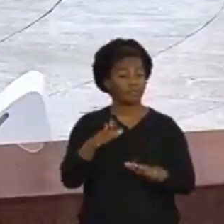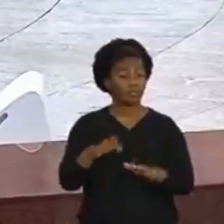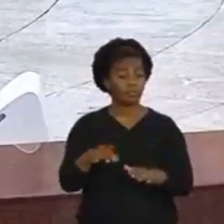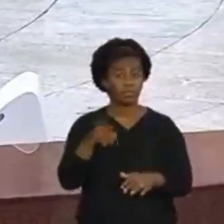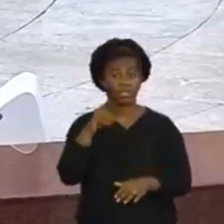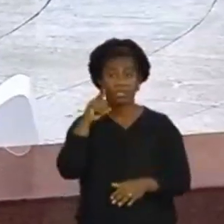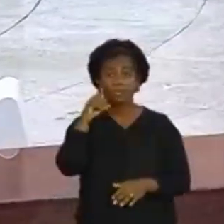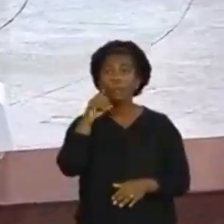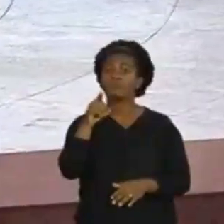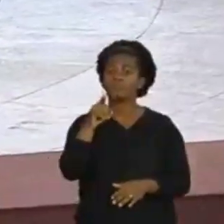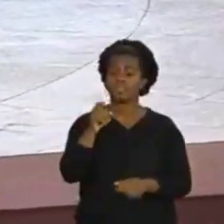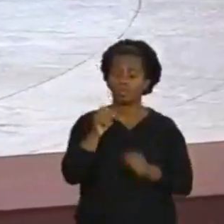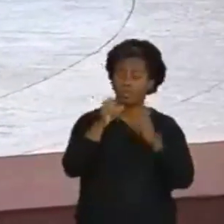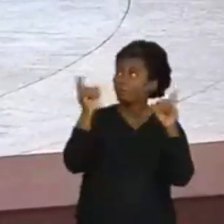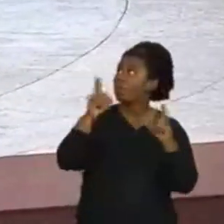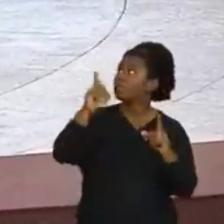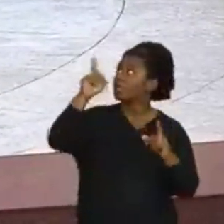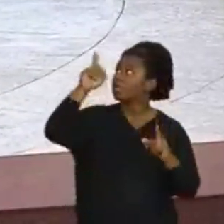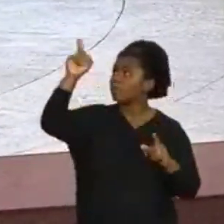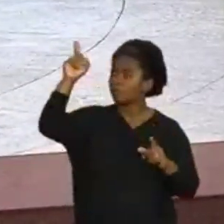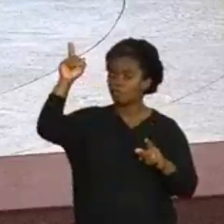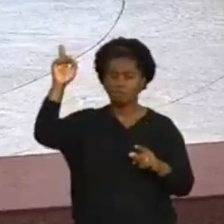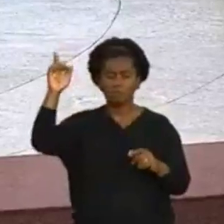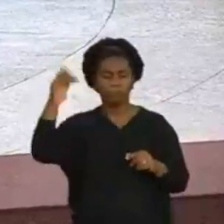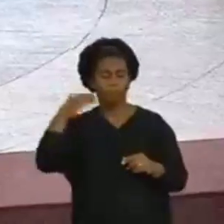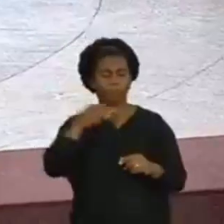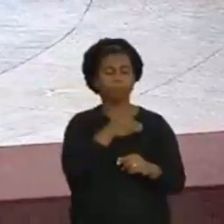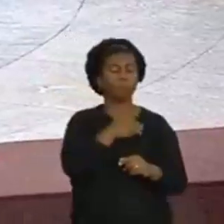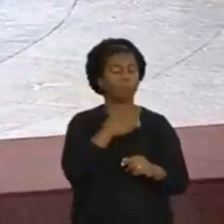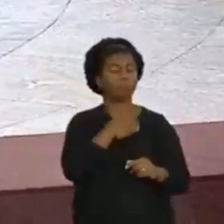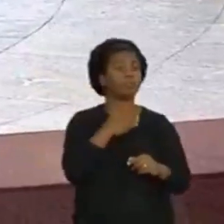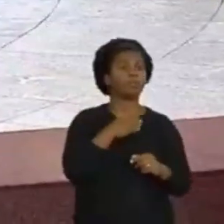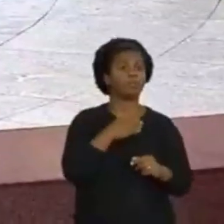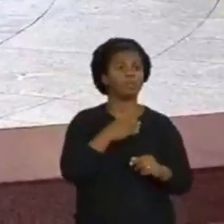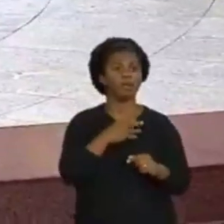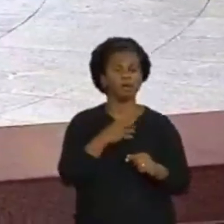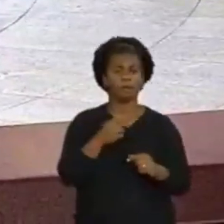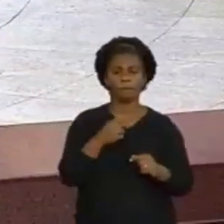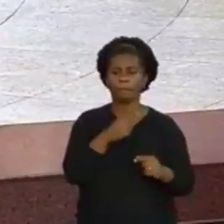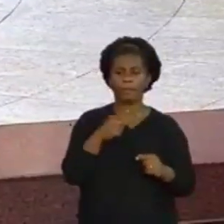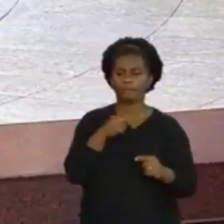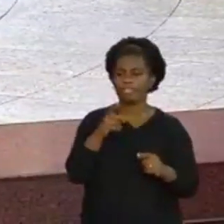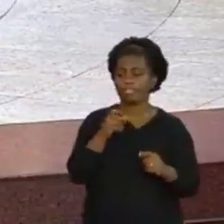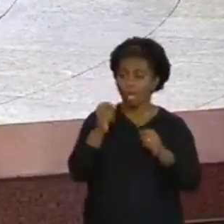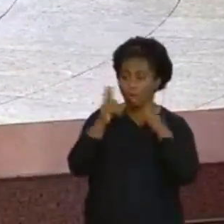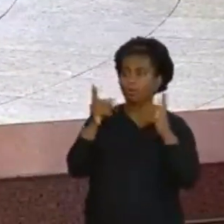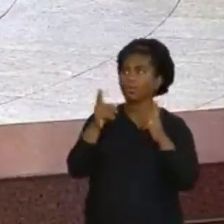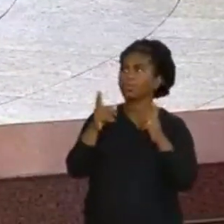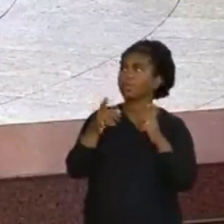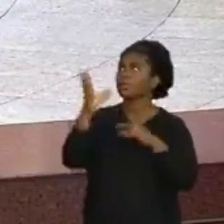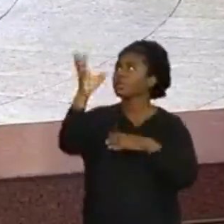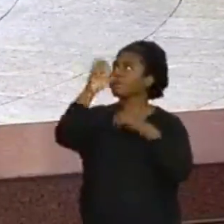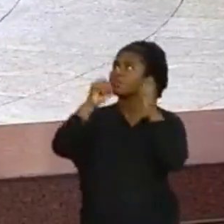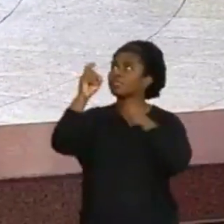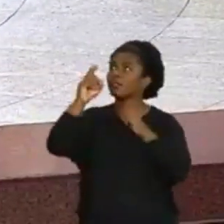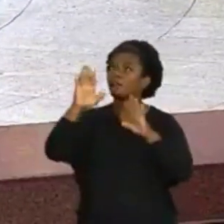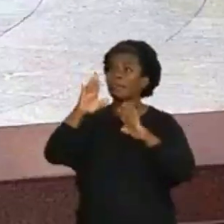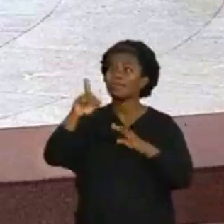é Deus que te acorda às vezes do nada, para ver se você busca Ele, mas nem Deus te acordando você busca.